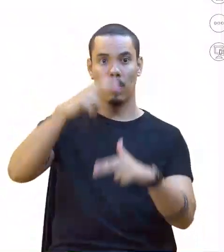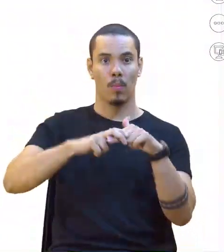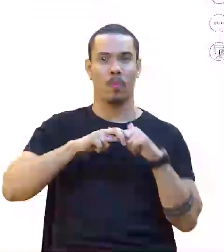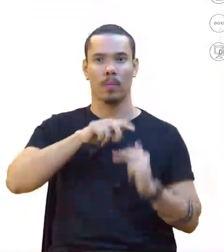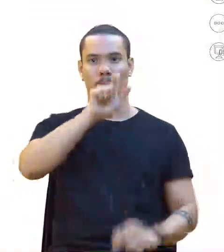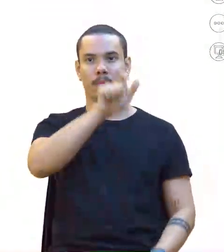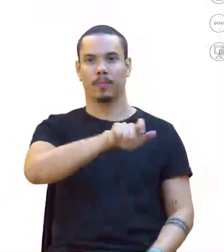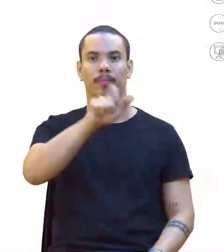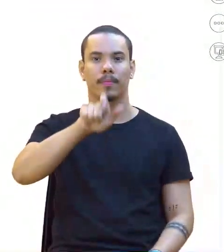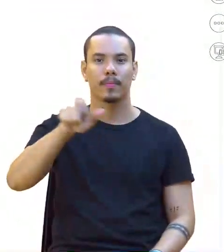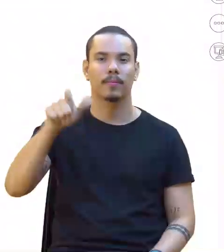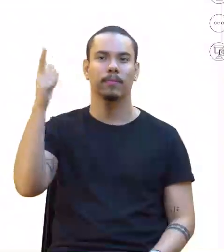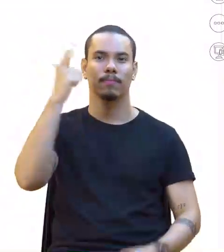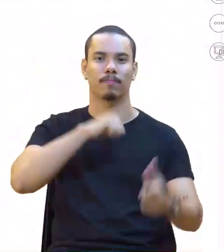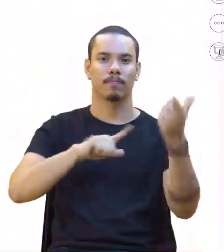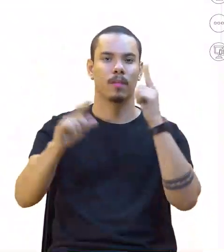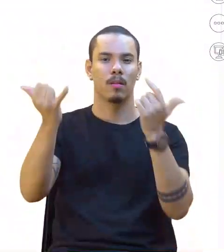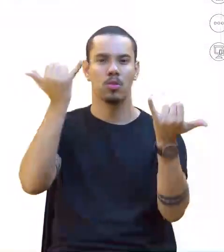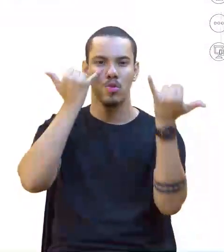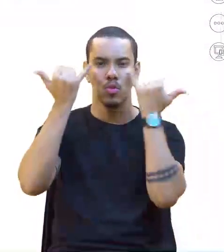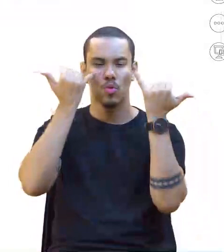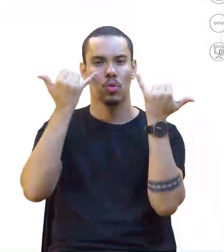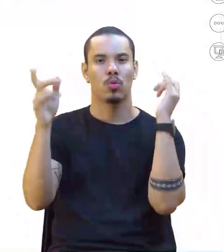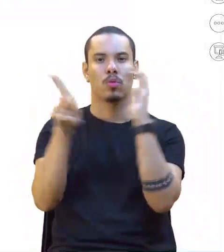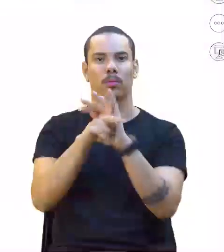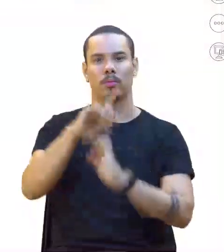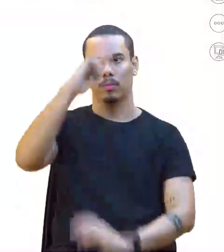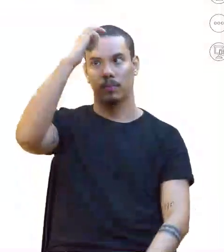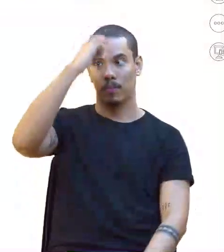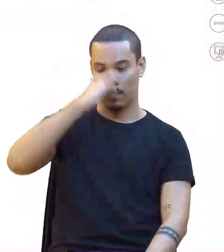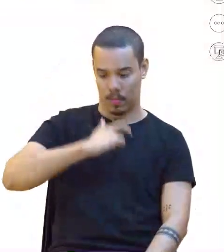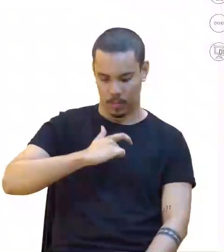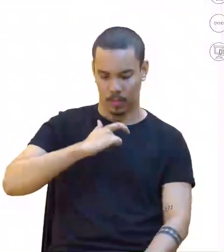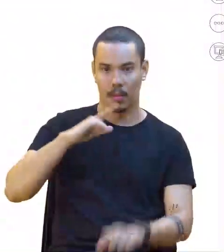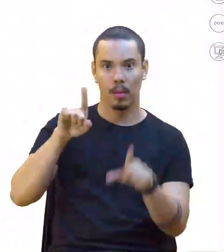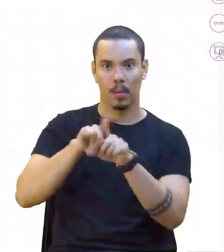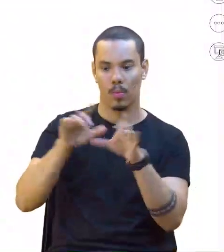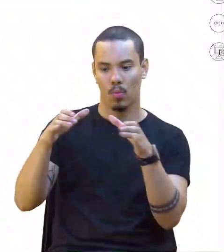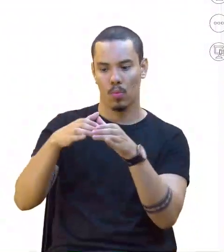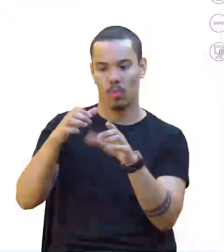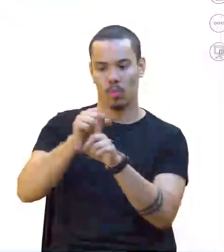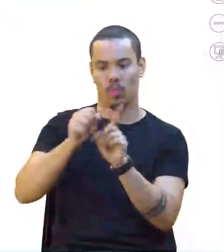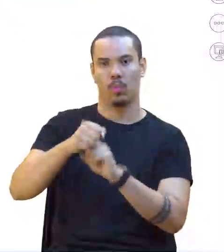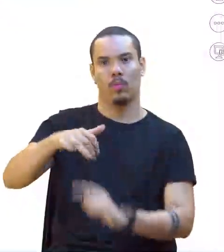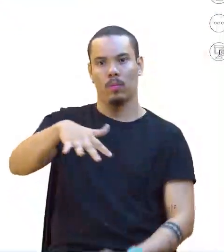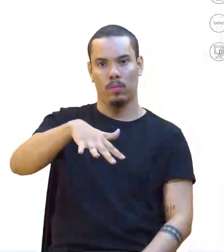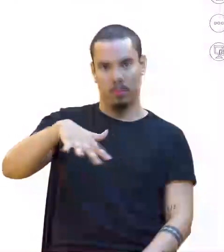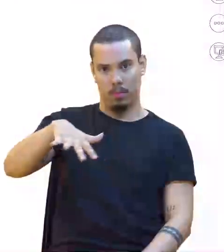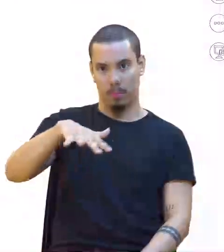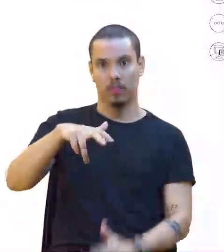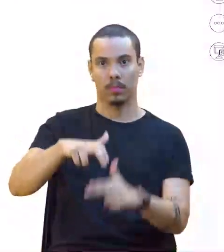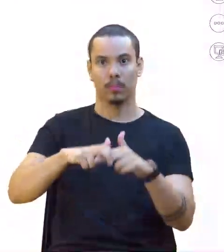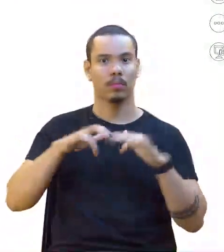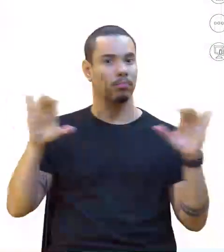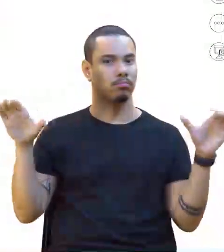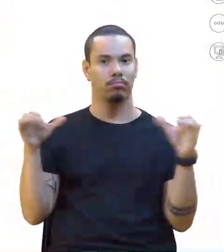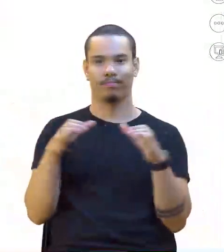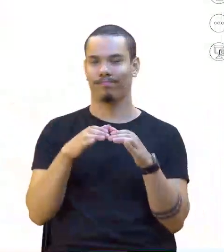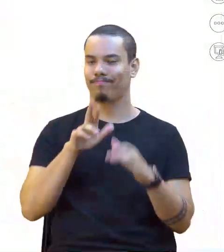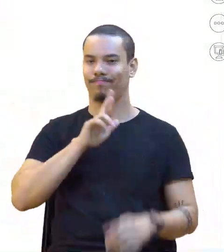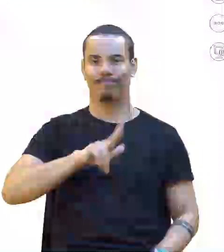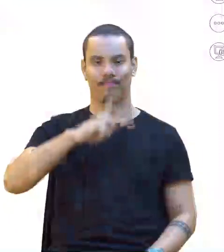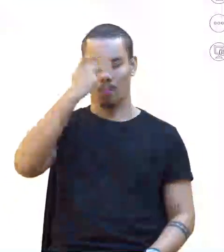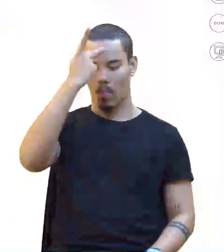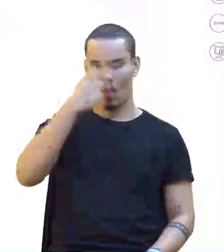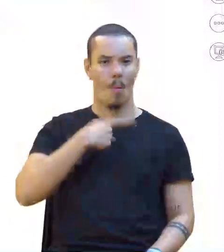ele constrói esse entendimento sobre si e sobre o seu grupo social coletivamente, não é nada